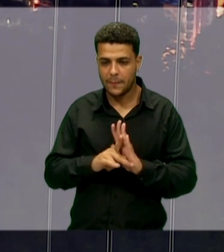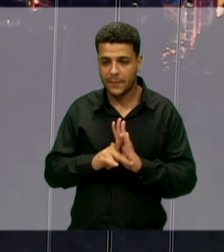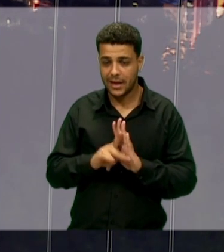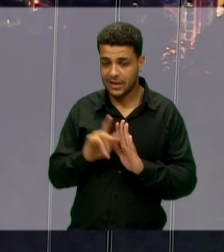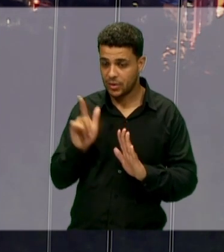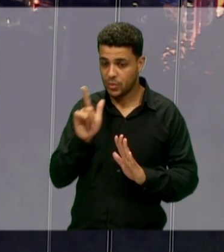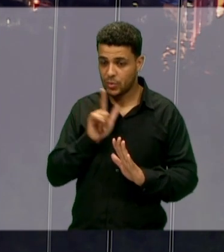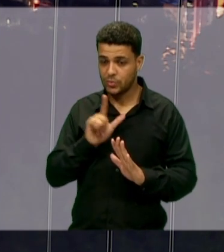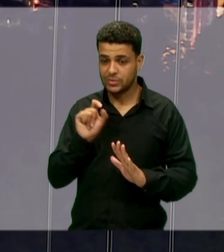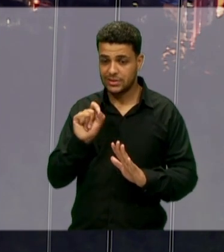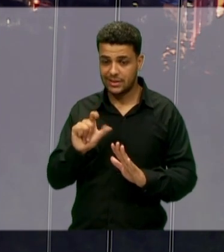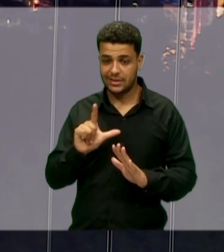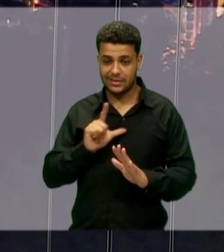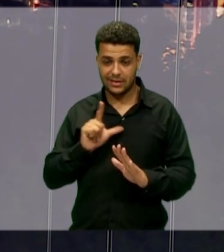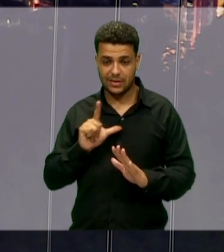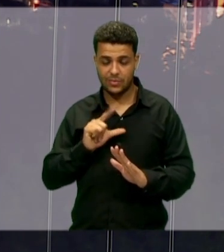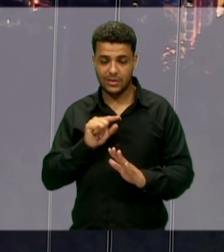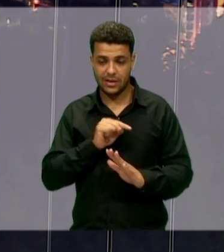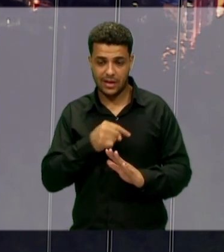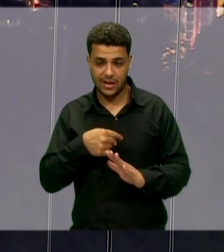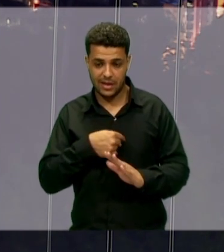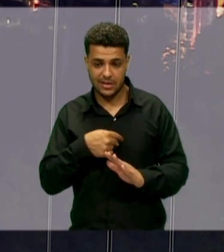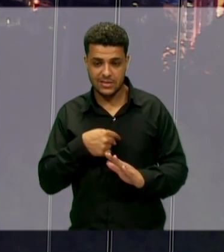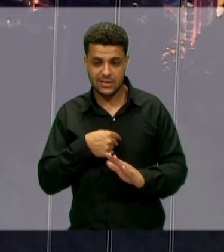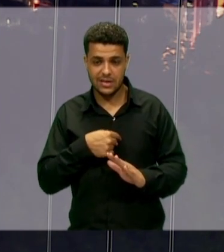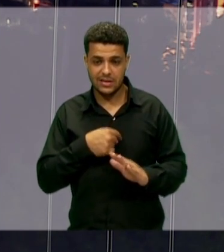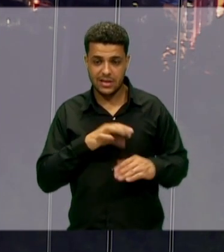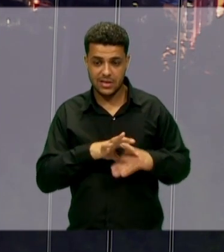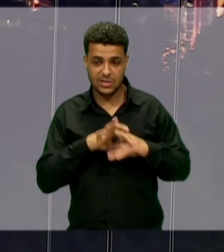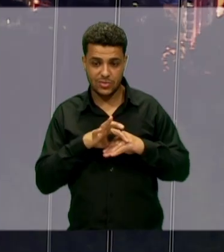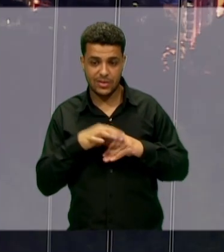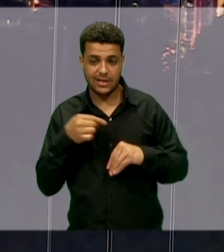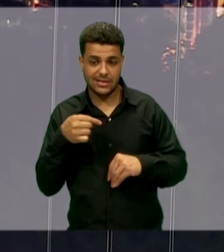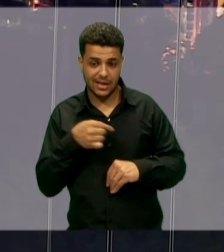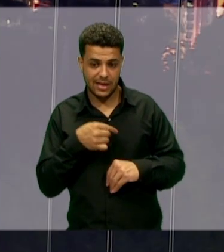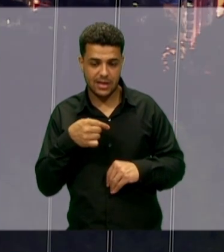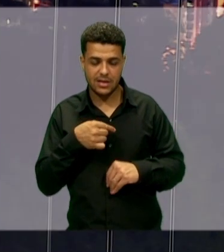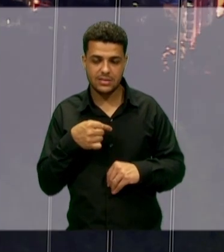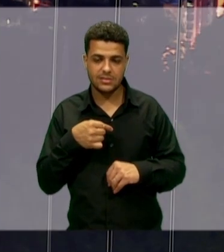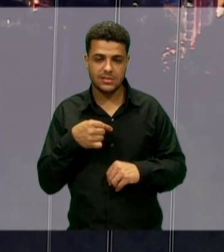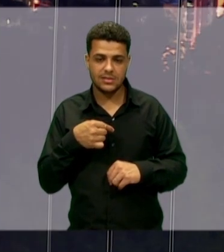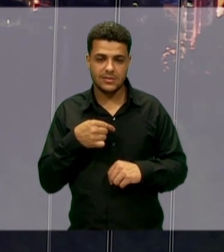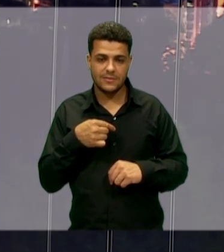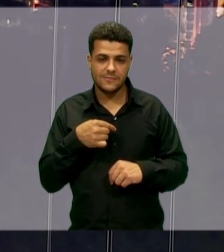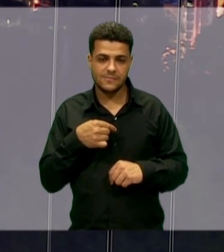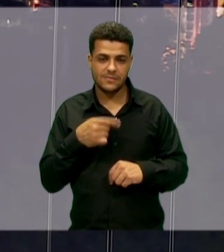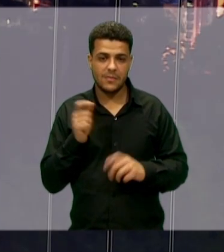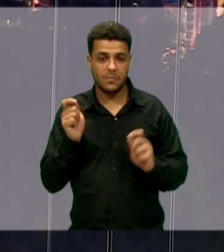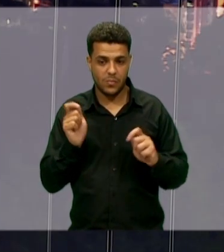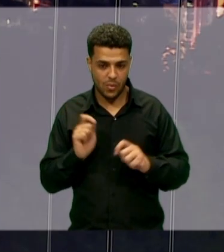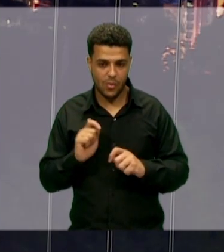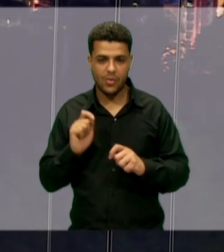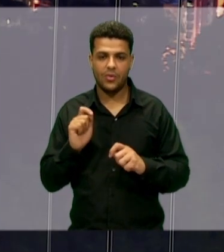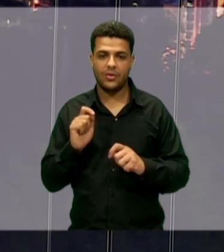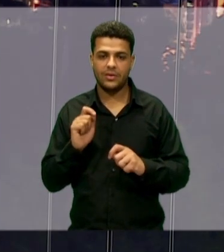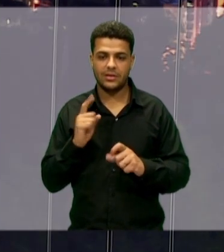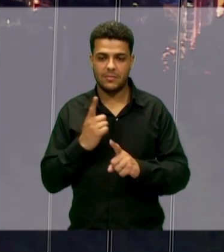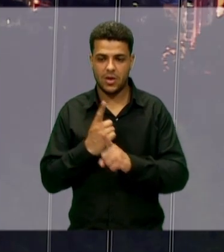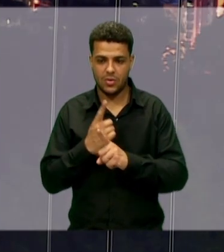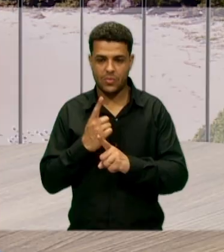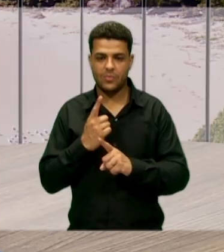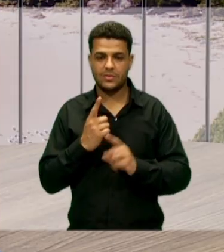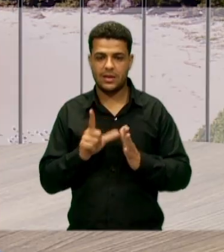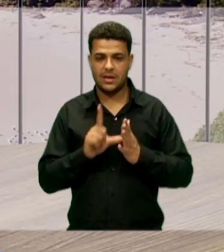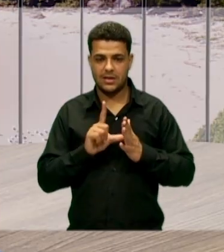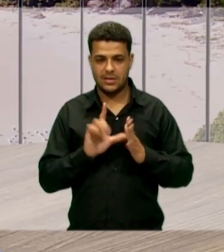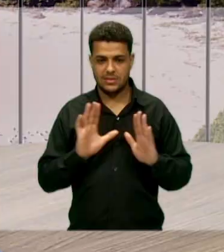se consiga realmente ter essa segurança de que pode ser uma detecção